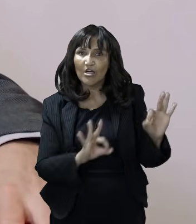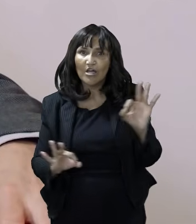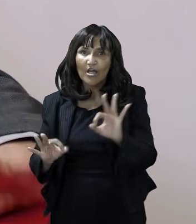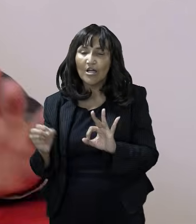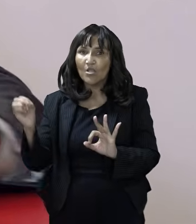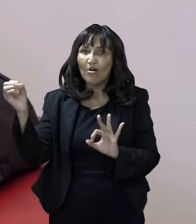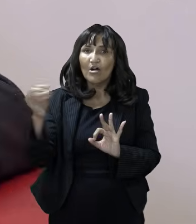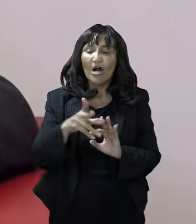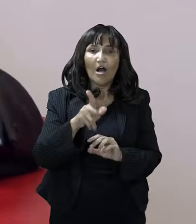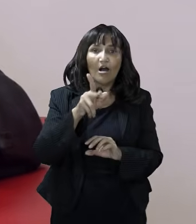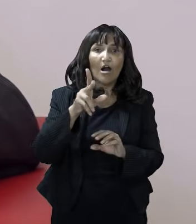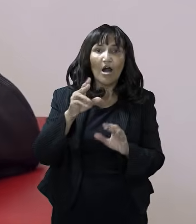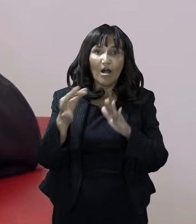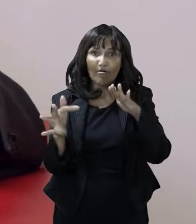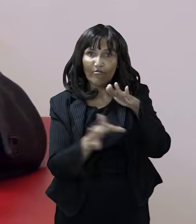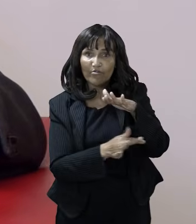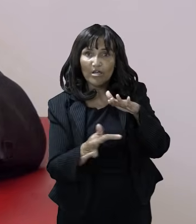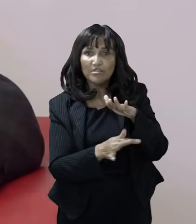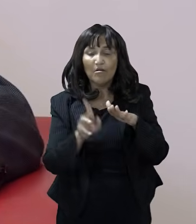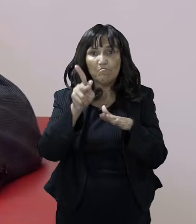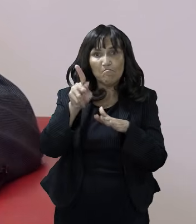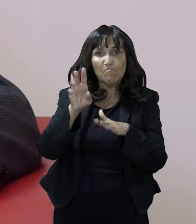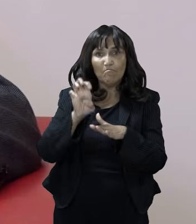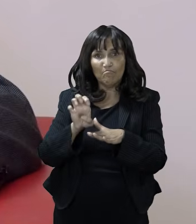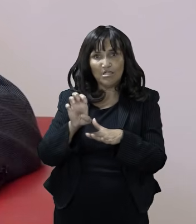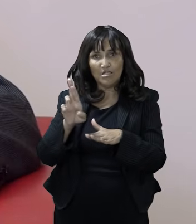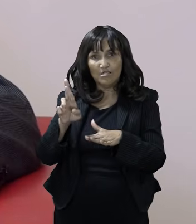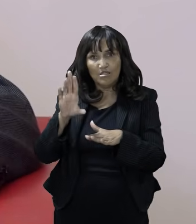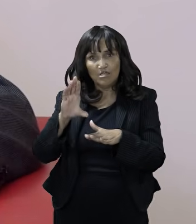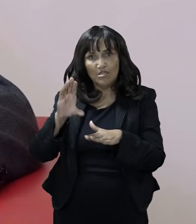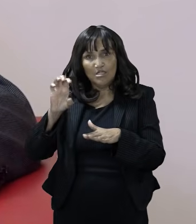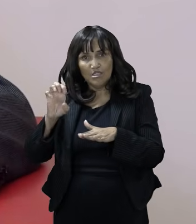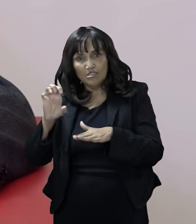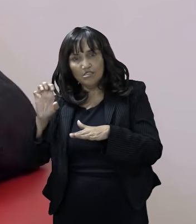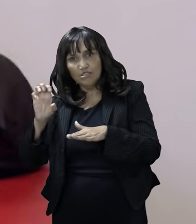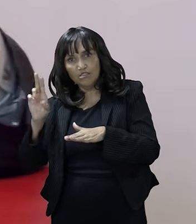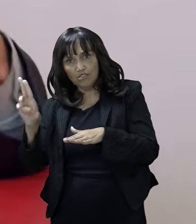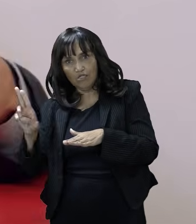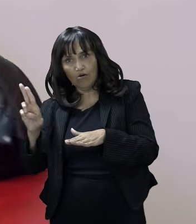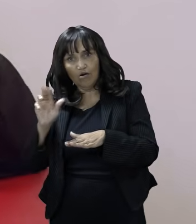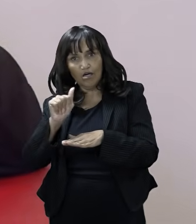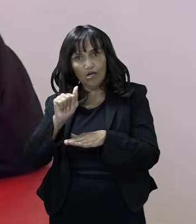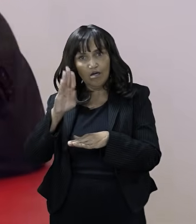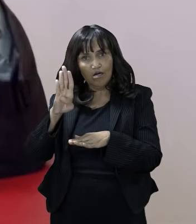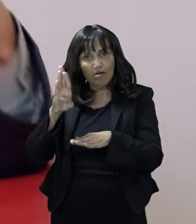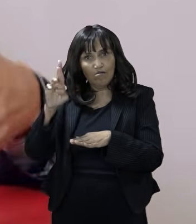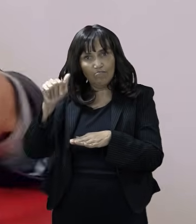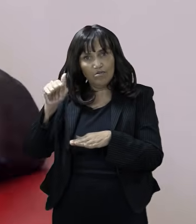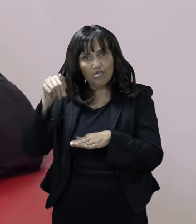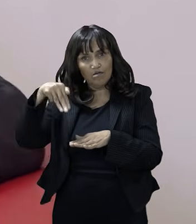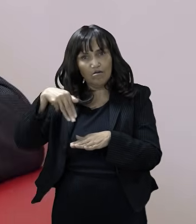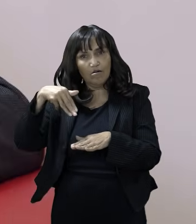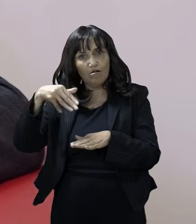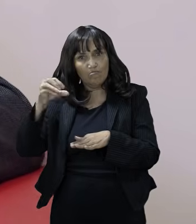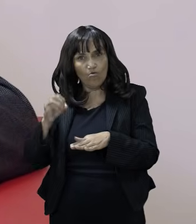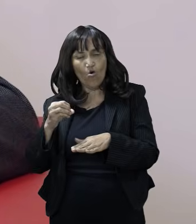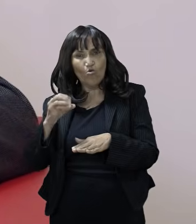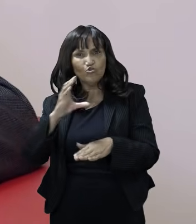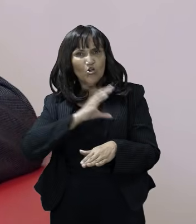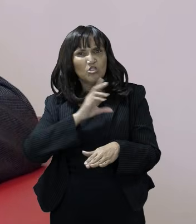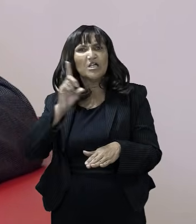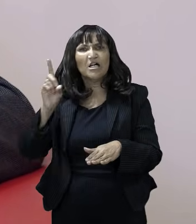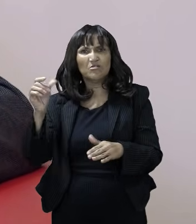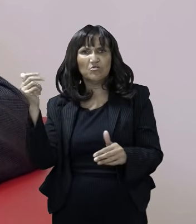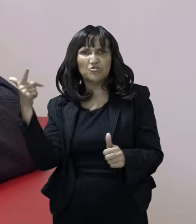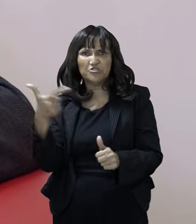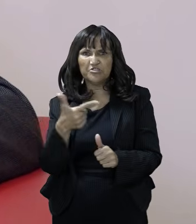Perseu Abramo. Então, por isso que eu divido em duas partes, o desafio é muito grande, e está todo mundo trabalhando, os subcoordenadores estão trabalhando, a gente está fazendo